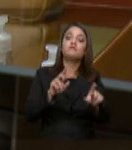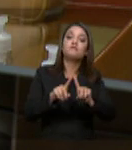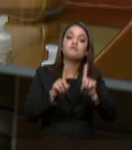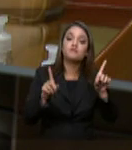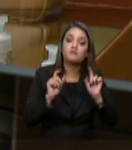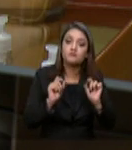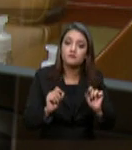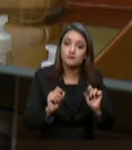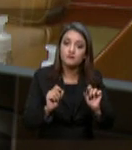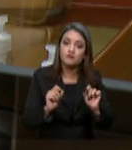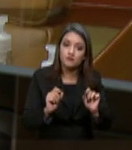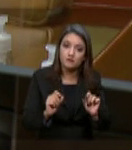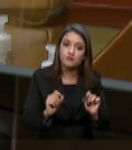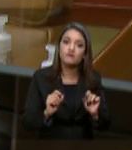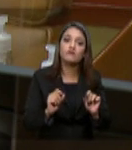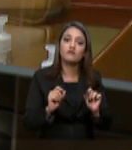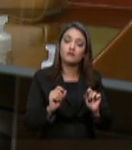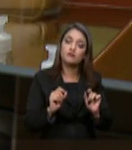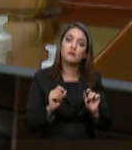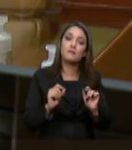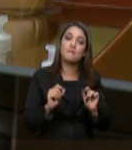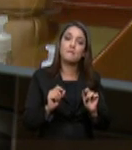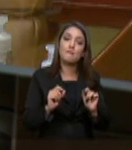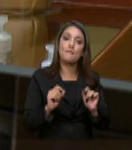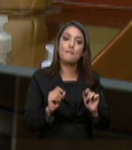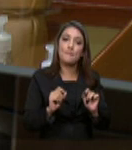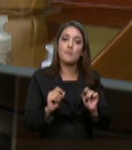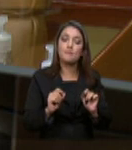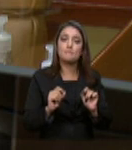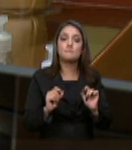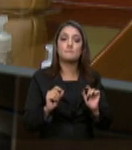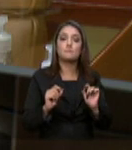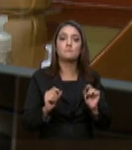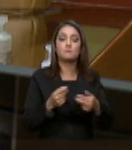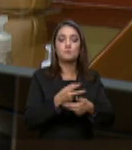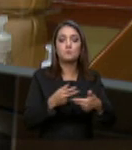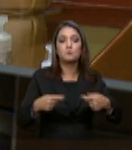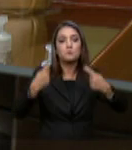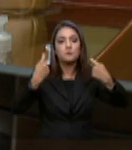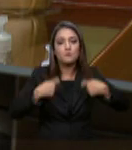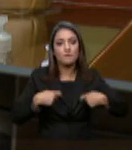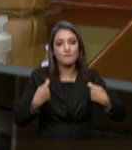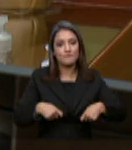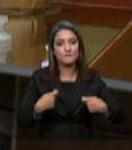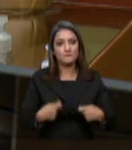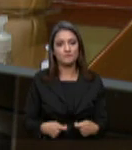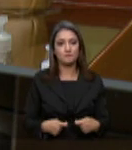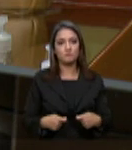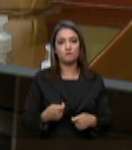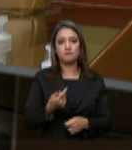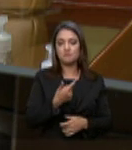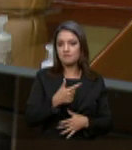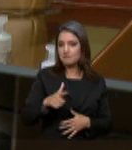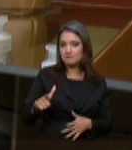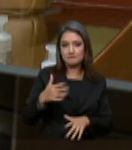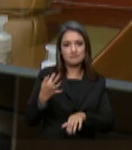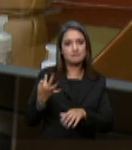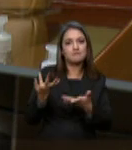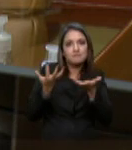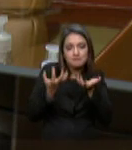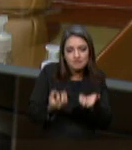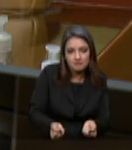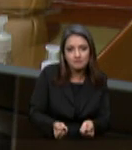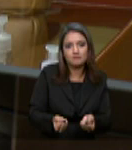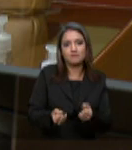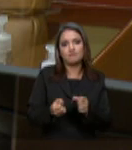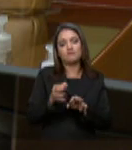cuidar é exatamente dentro do direito brasileiro daquilo que seja considerado necessário de não se ter tolerado